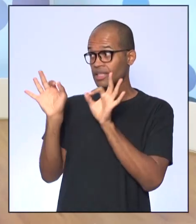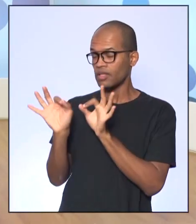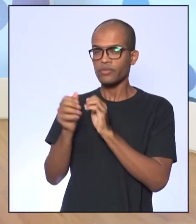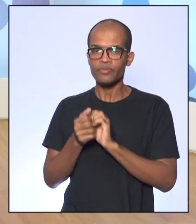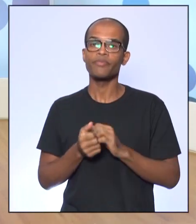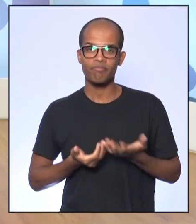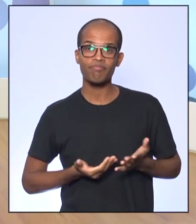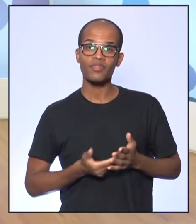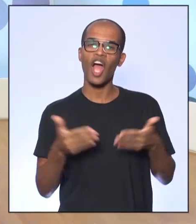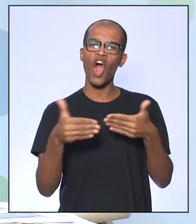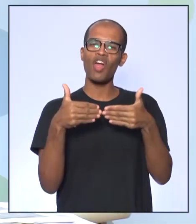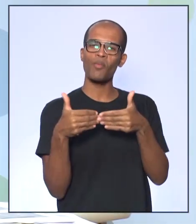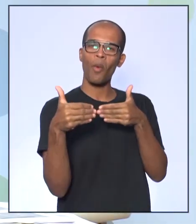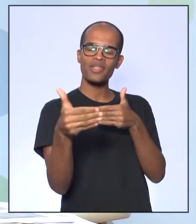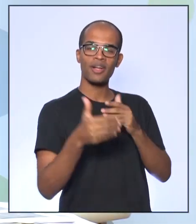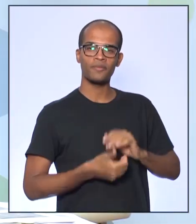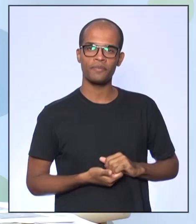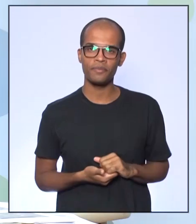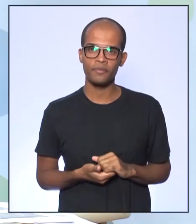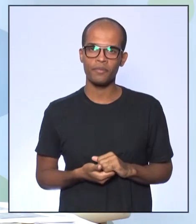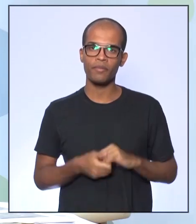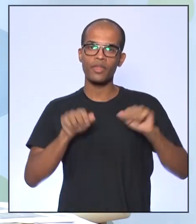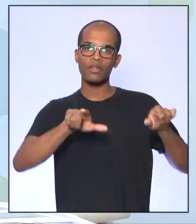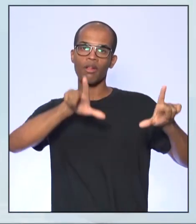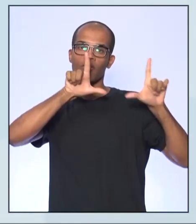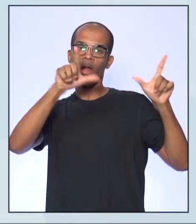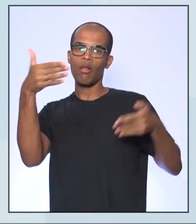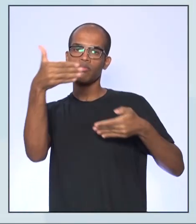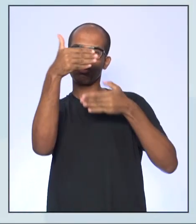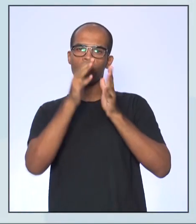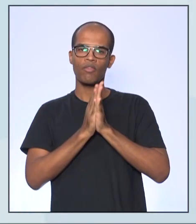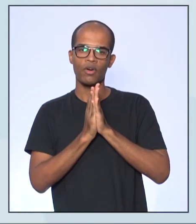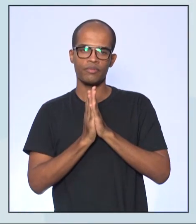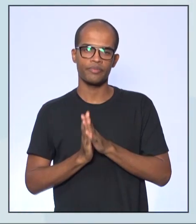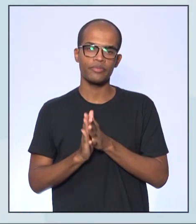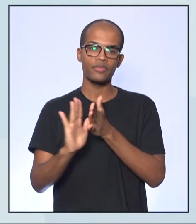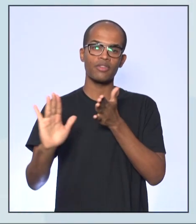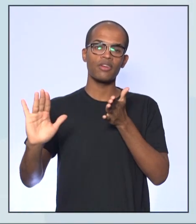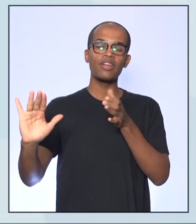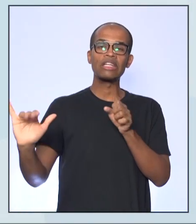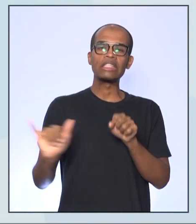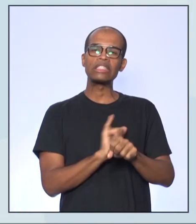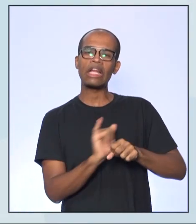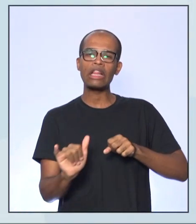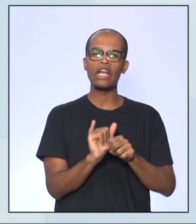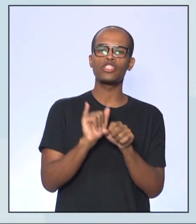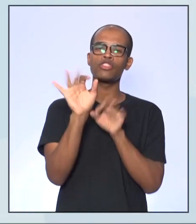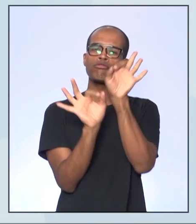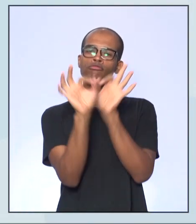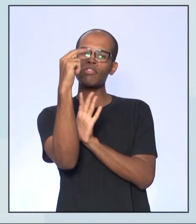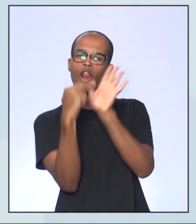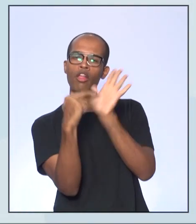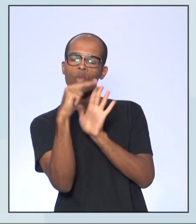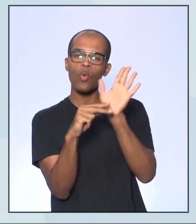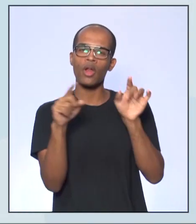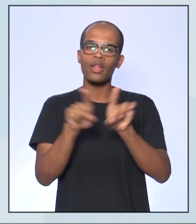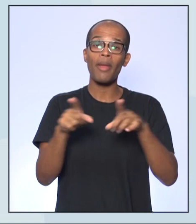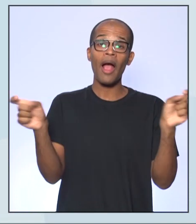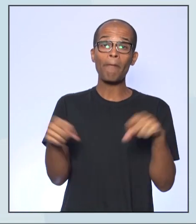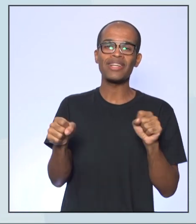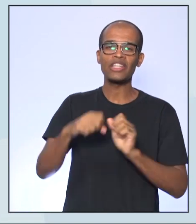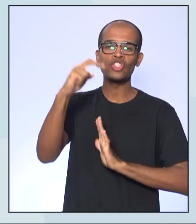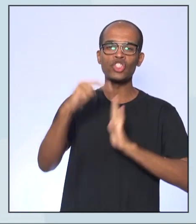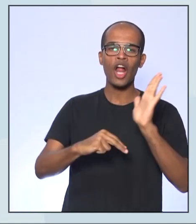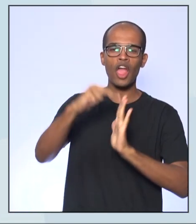Então, vamos começar na tela o slide. Estratégias de leitura, comportamento leitor e capacidade de